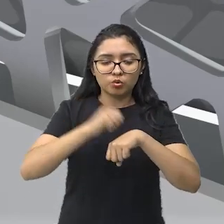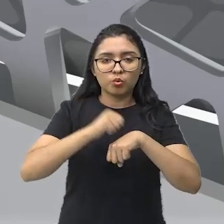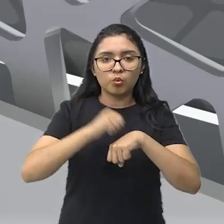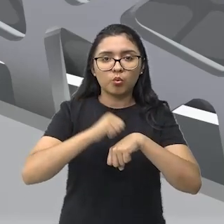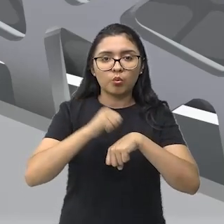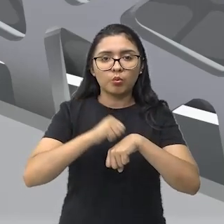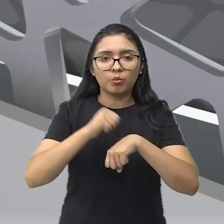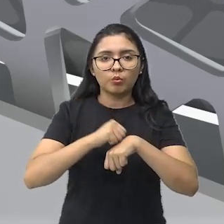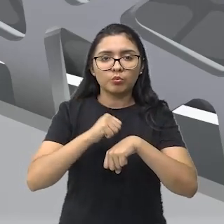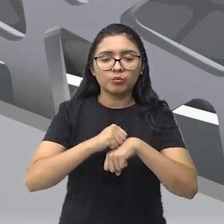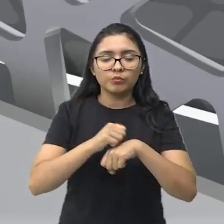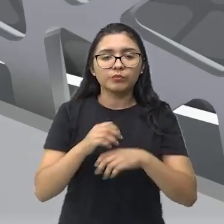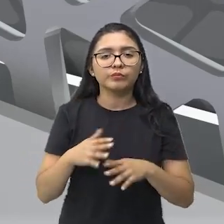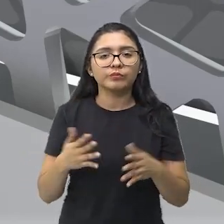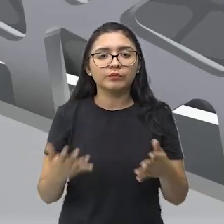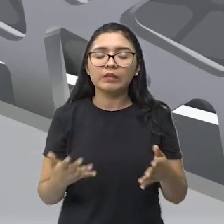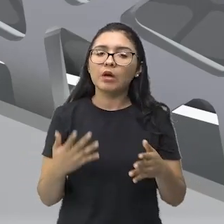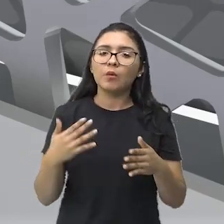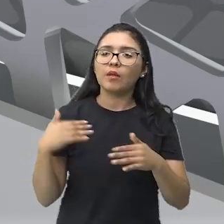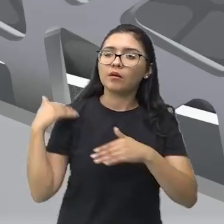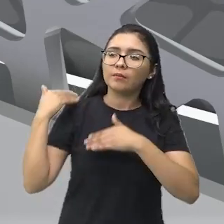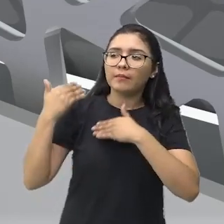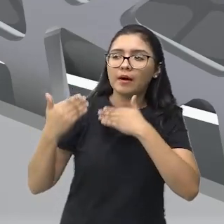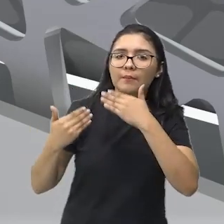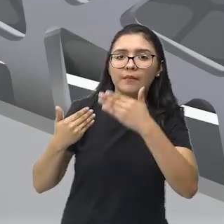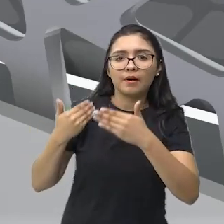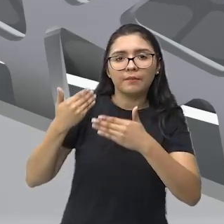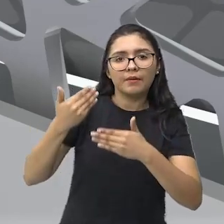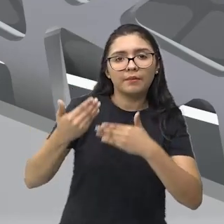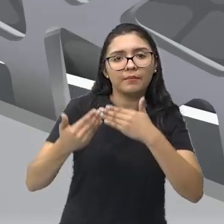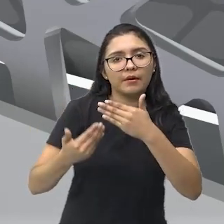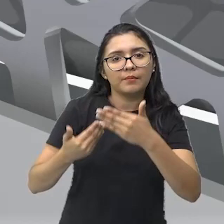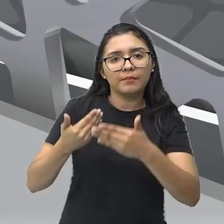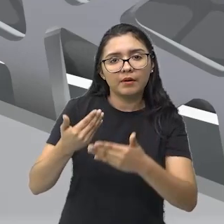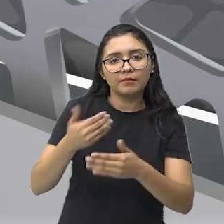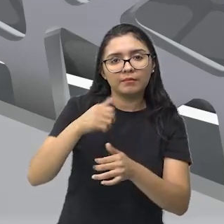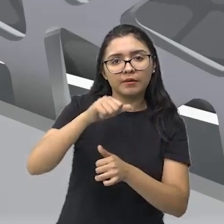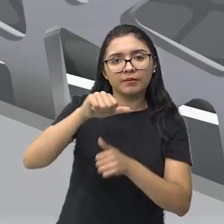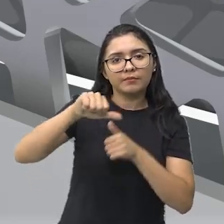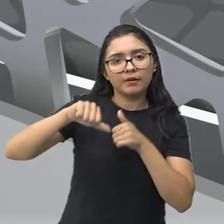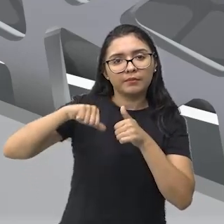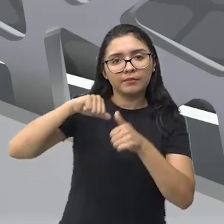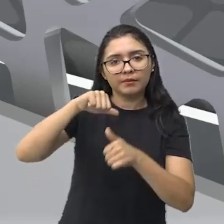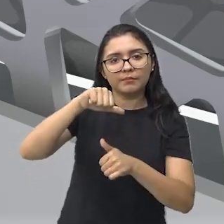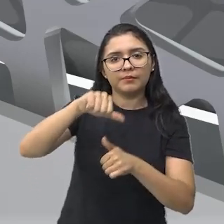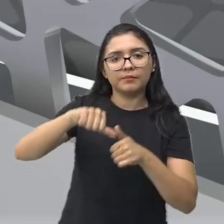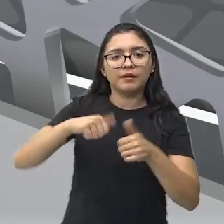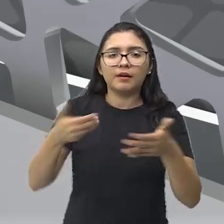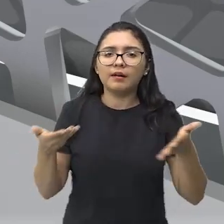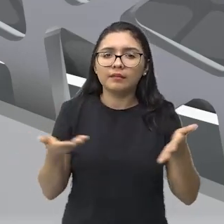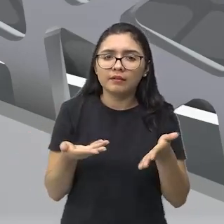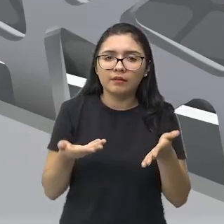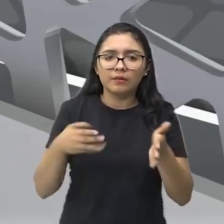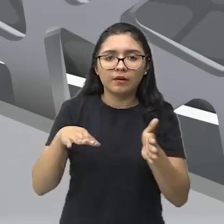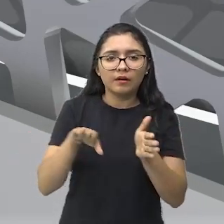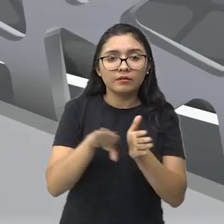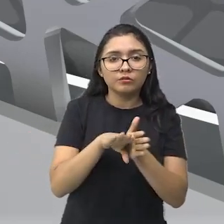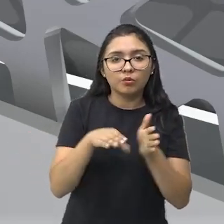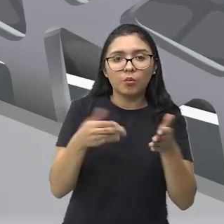sempre não gosto de falar que ela evoluiu, e sim, houve todo um processo,